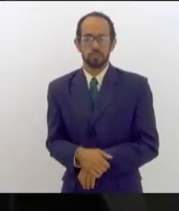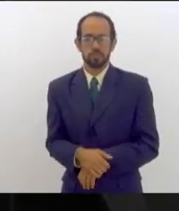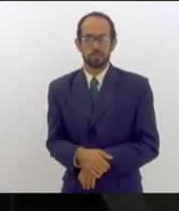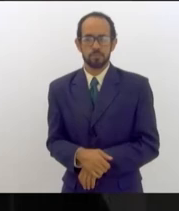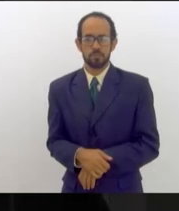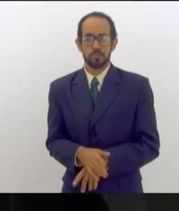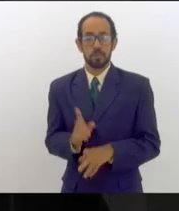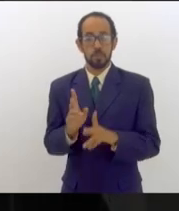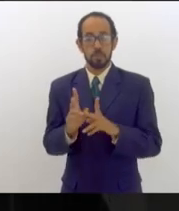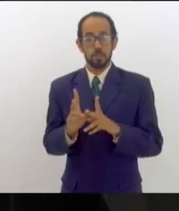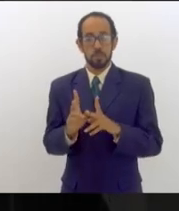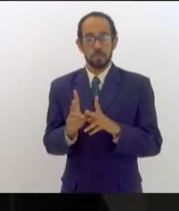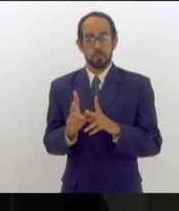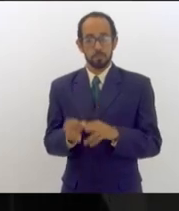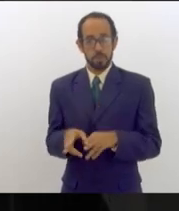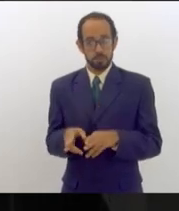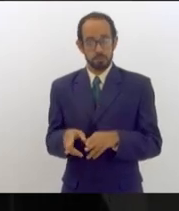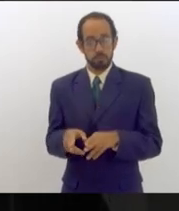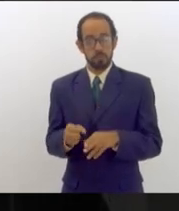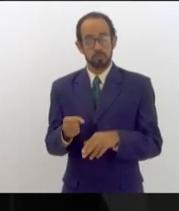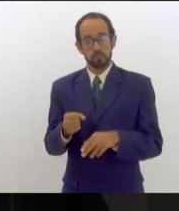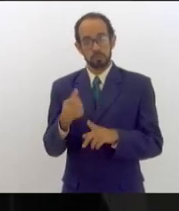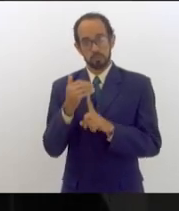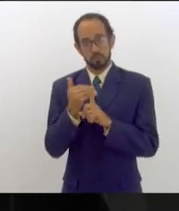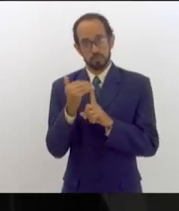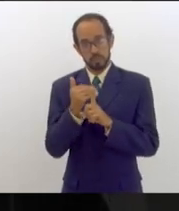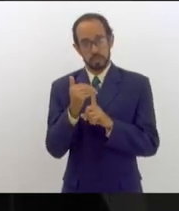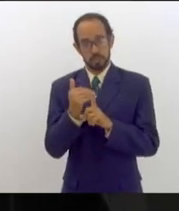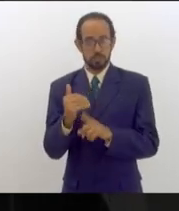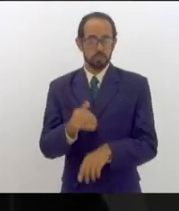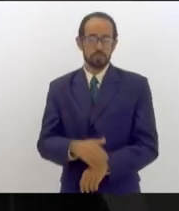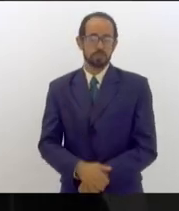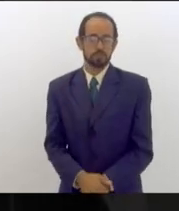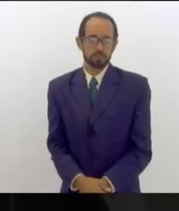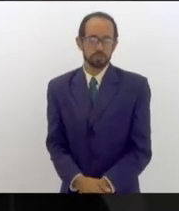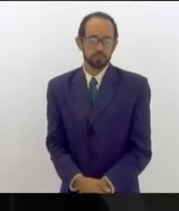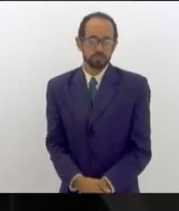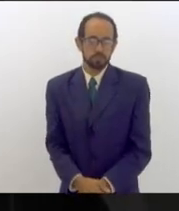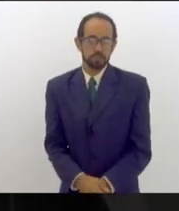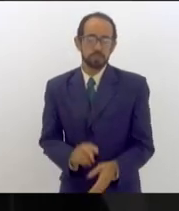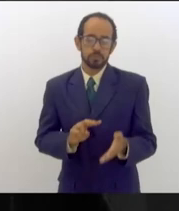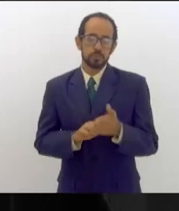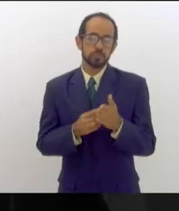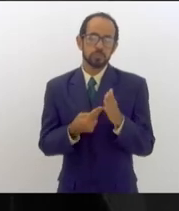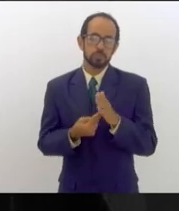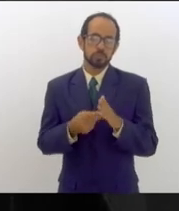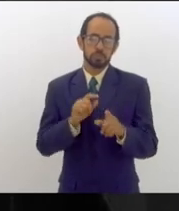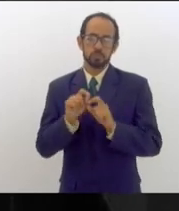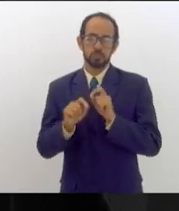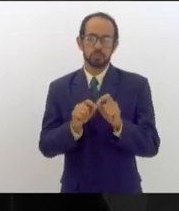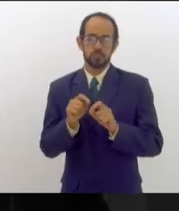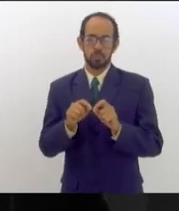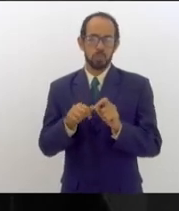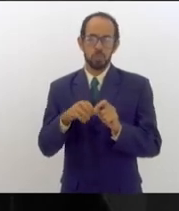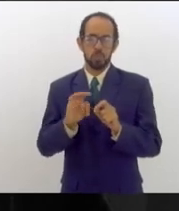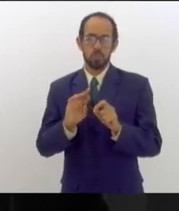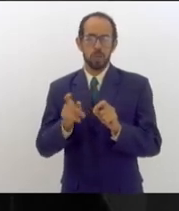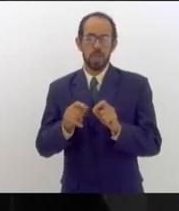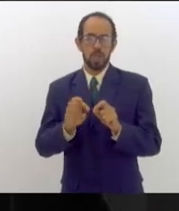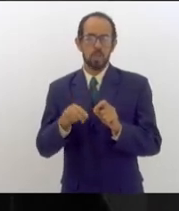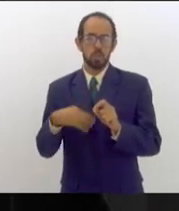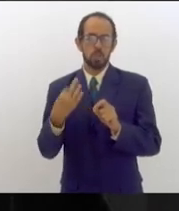mesmo que parcialmente Isto é não que na sua globalidade